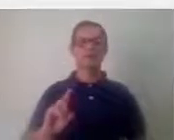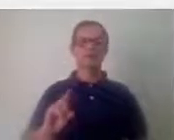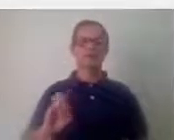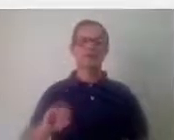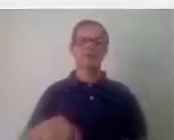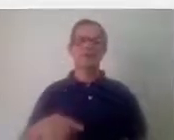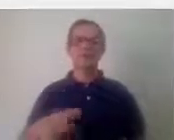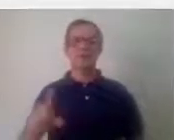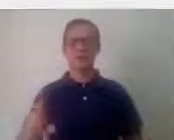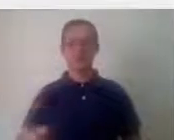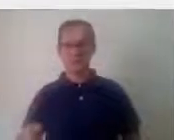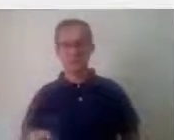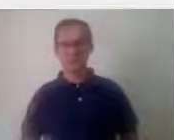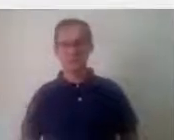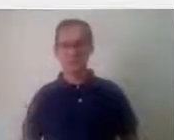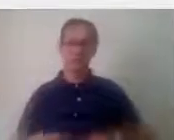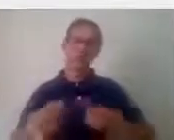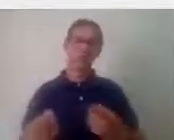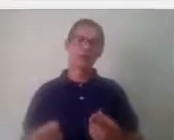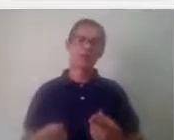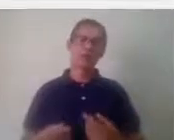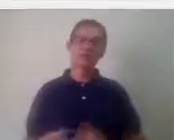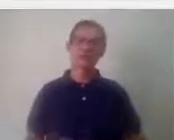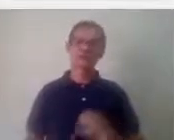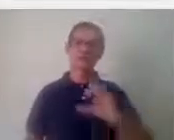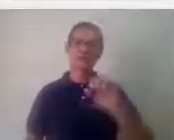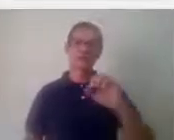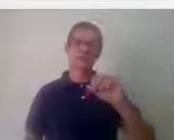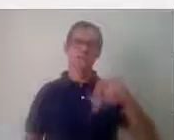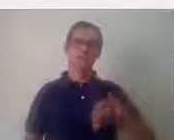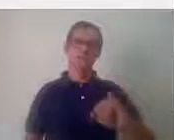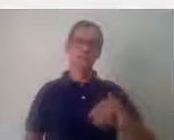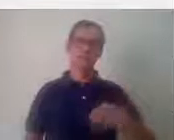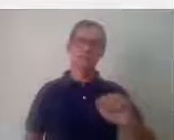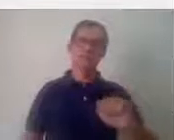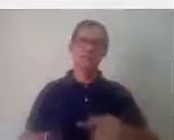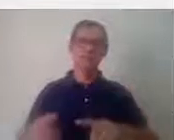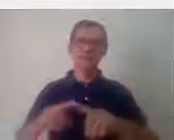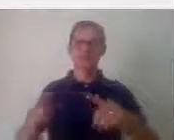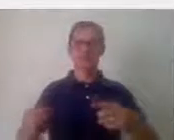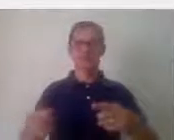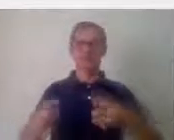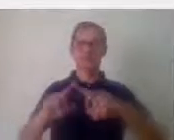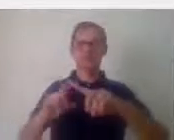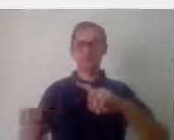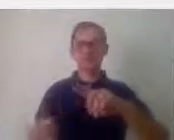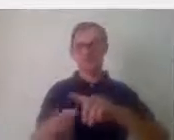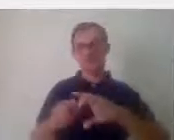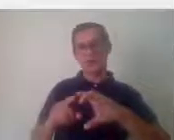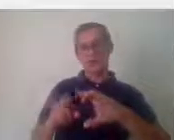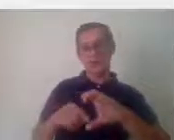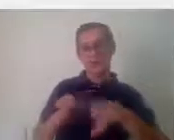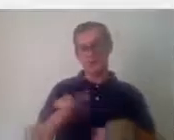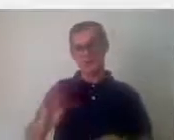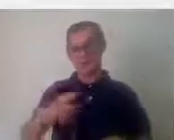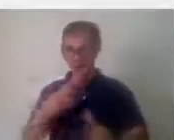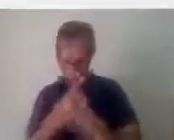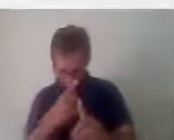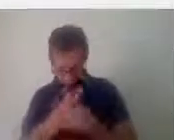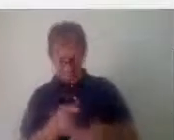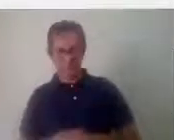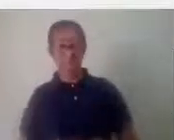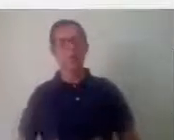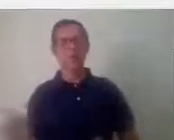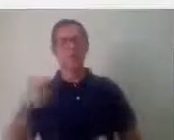deriva a derivada, sejam contínuas nessa bola aberta com o centro AB. E que você já encontrou